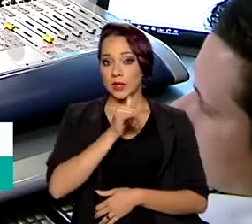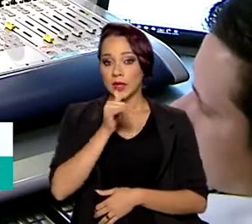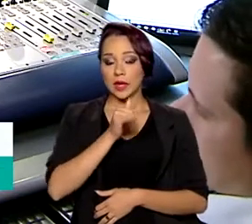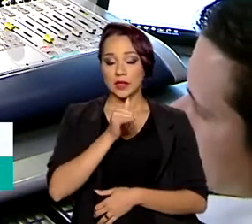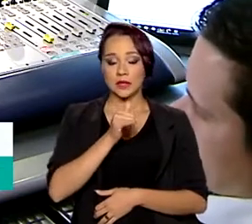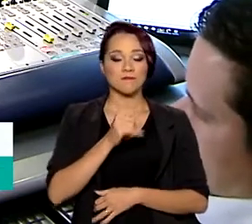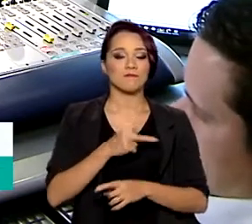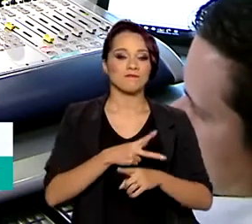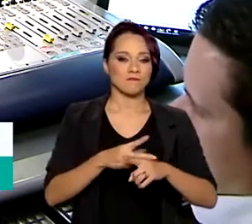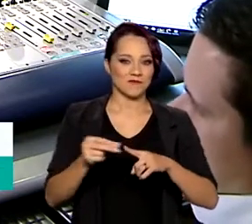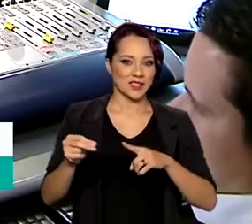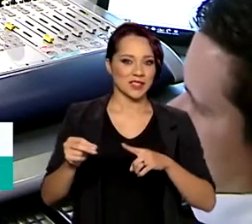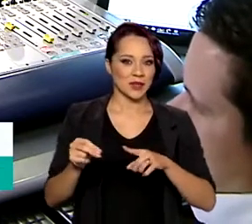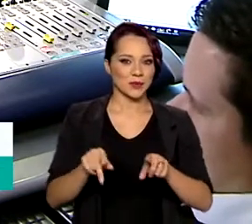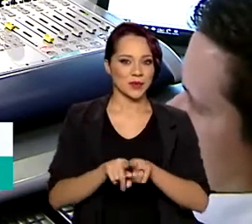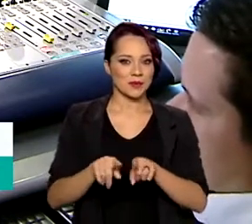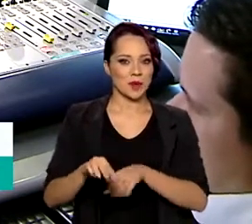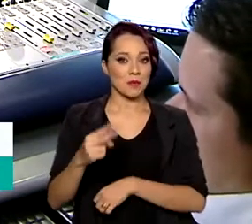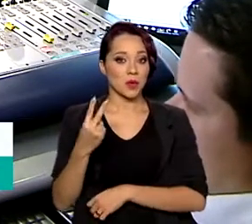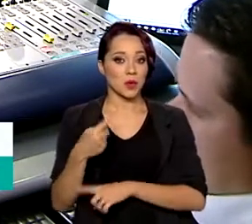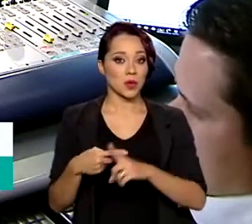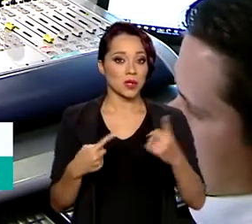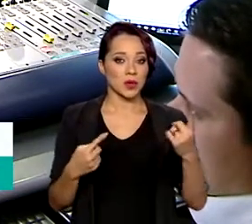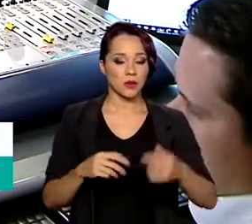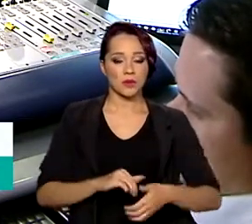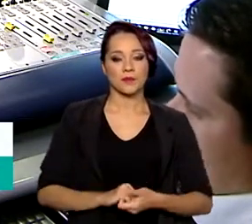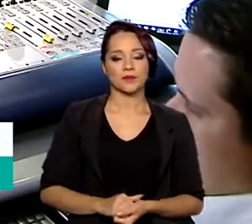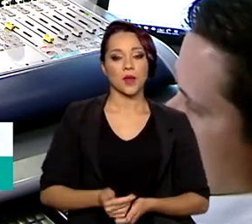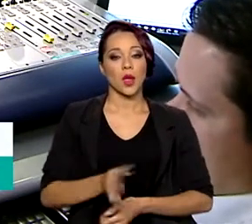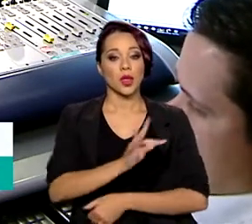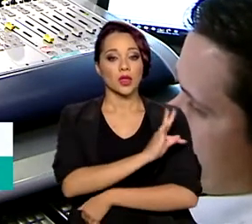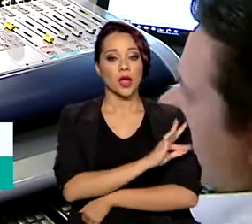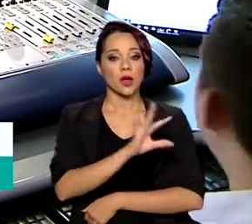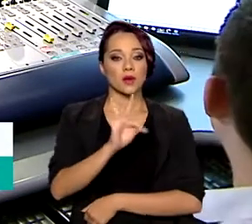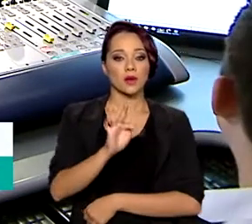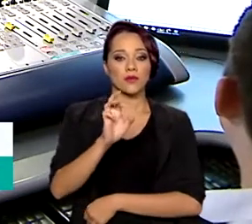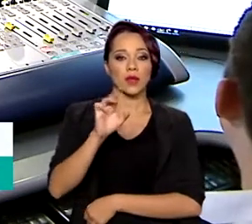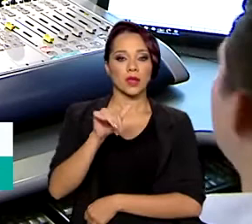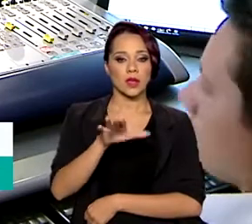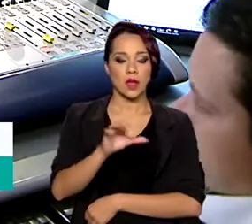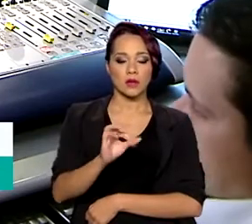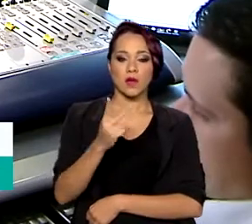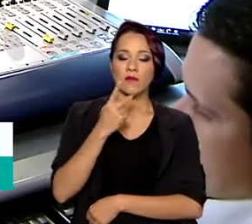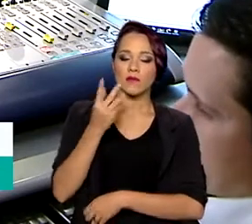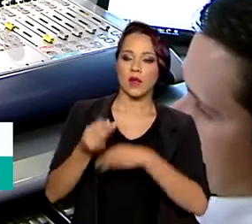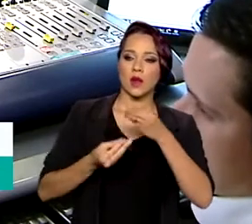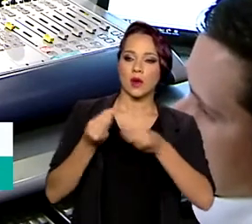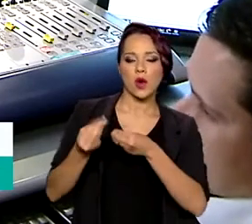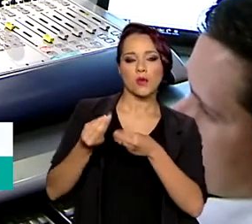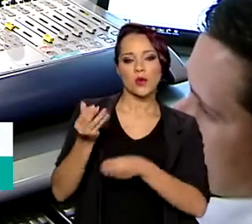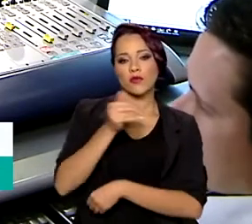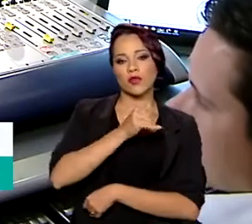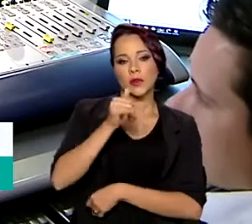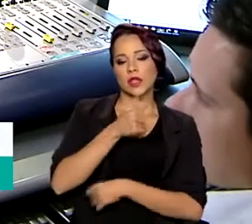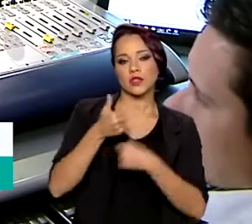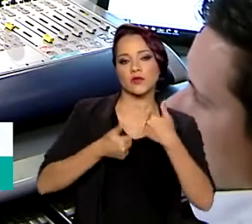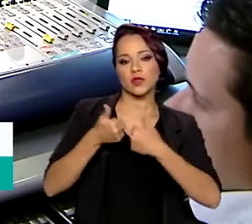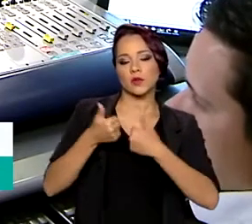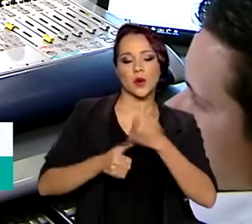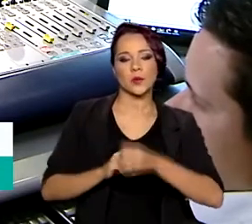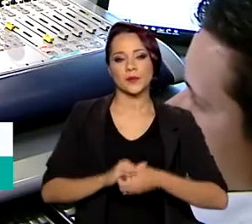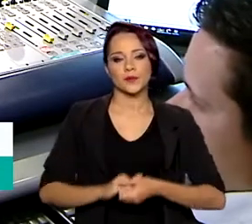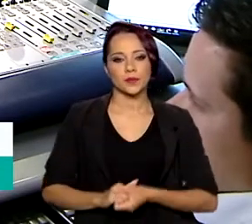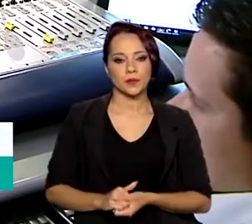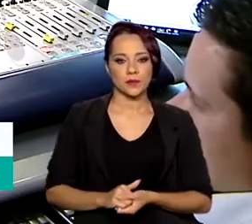bateu Júnior Barranquilla por 2-1. Técnico Fernando Diniz fala como quer que o Fluminense jogue sob seu